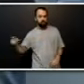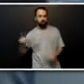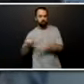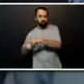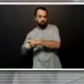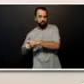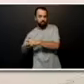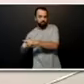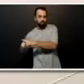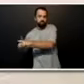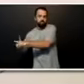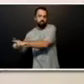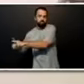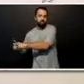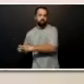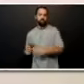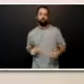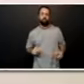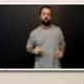positivo.